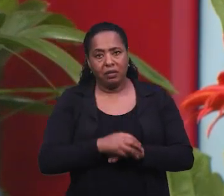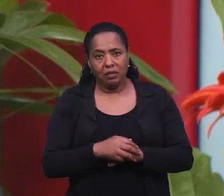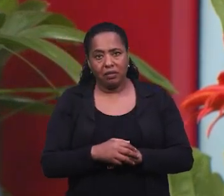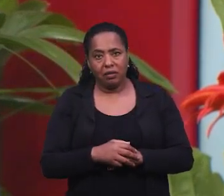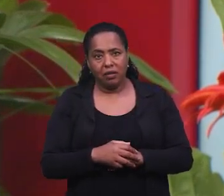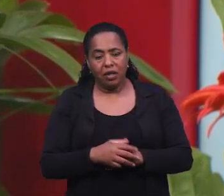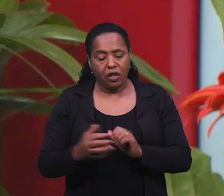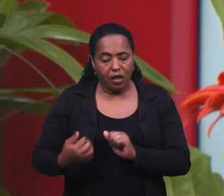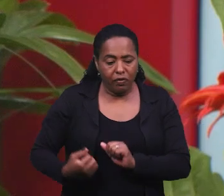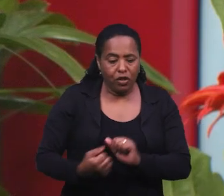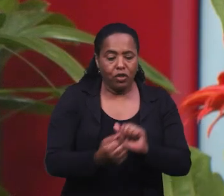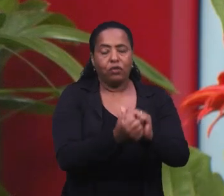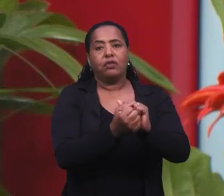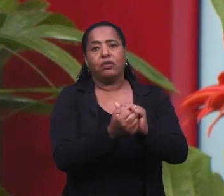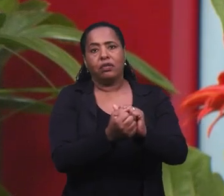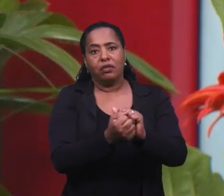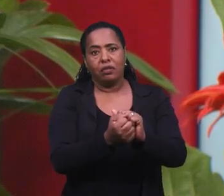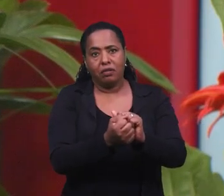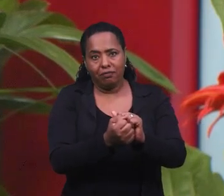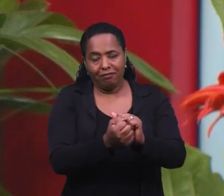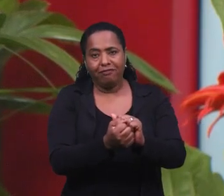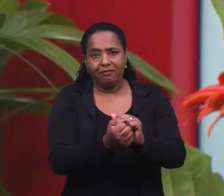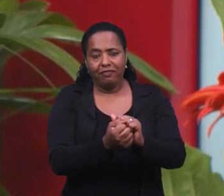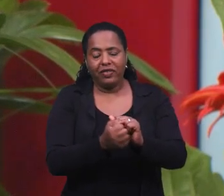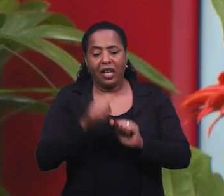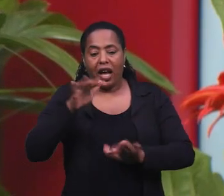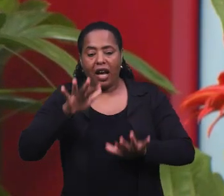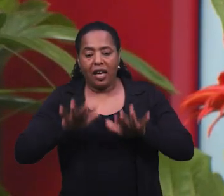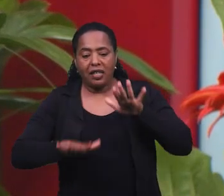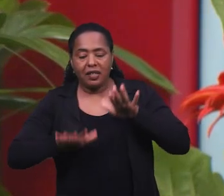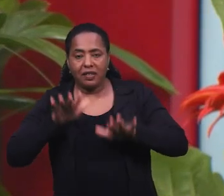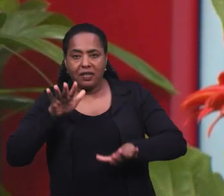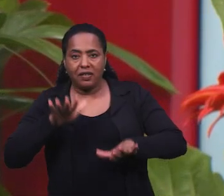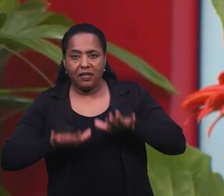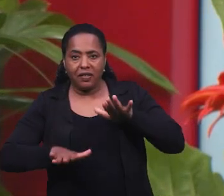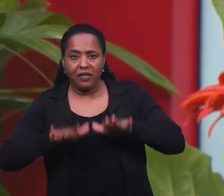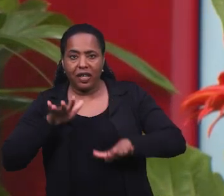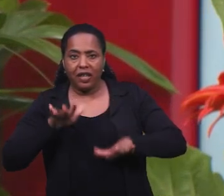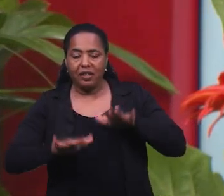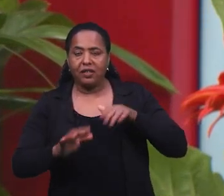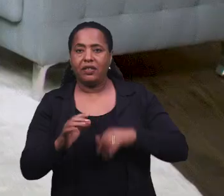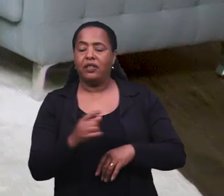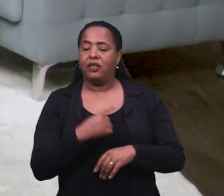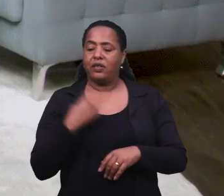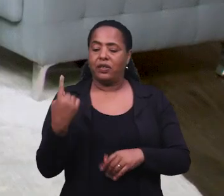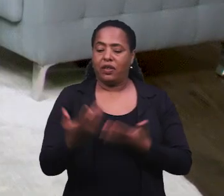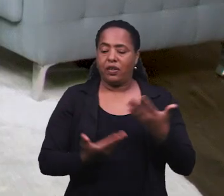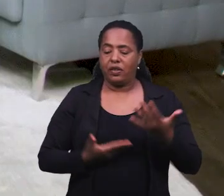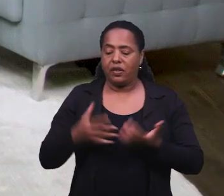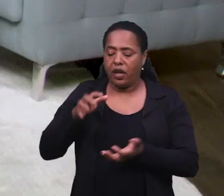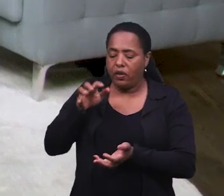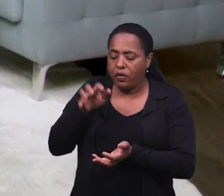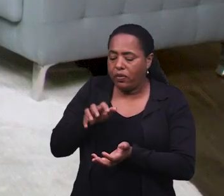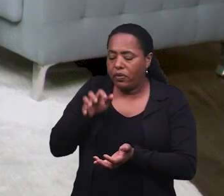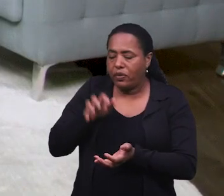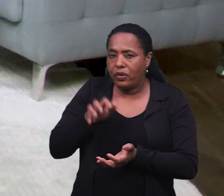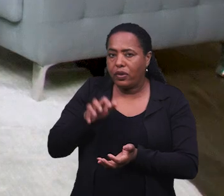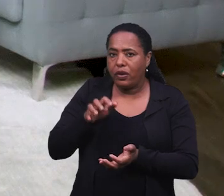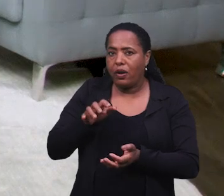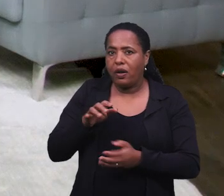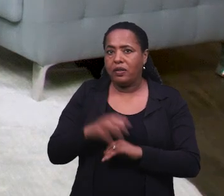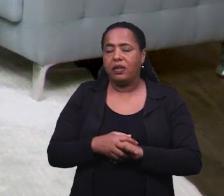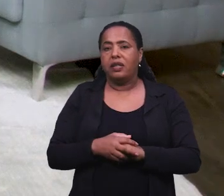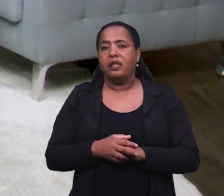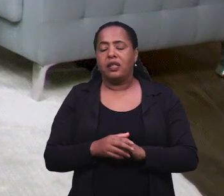cria esse laço entre o jovem e o idoso, o cuidado. Isso é acolhimento também. Isso é acolhimento. É claro. Né? O idoso